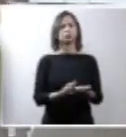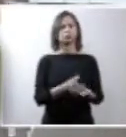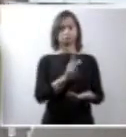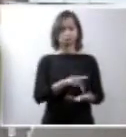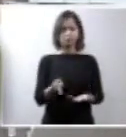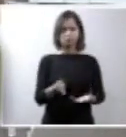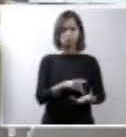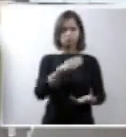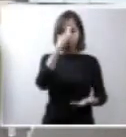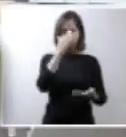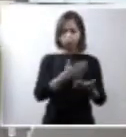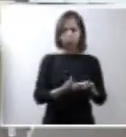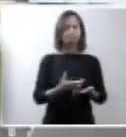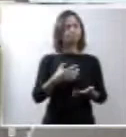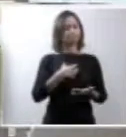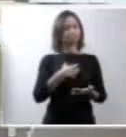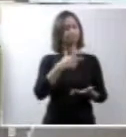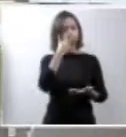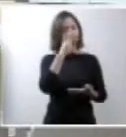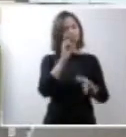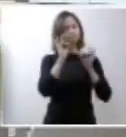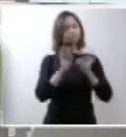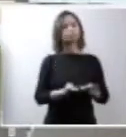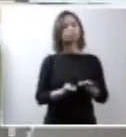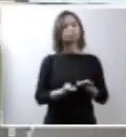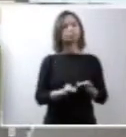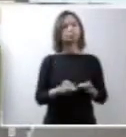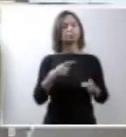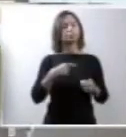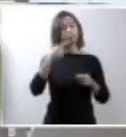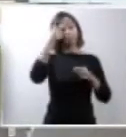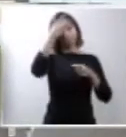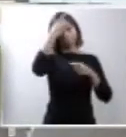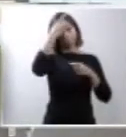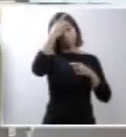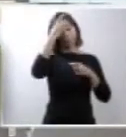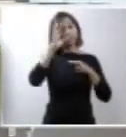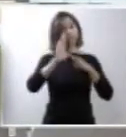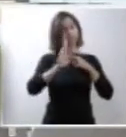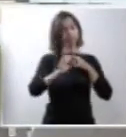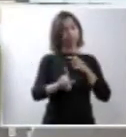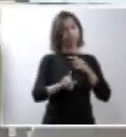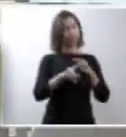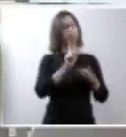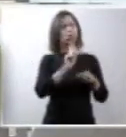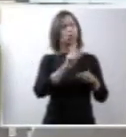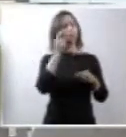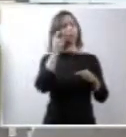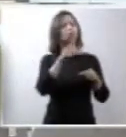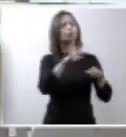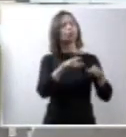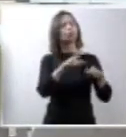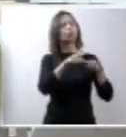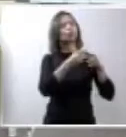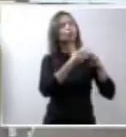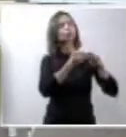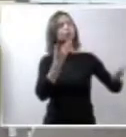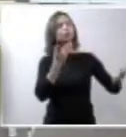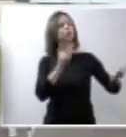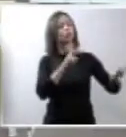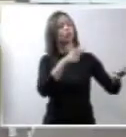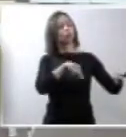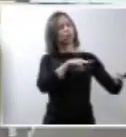professa. E acho verdadeiramente que quem pensa diferente de mim não é meu adversário, é meu parceiro dentro de uma